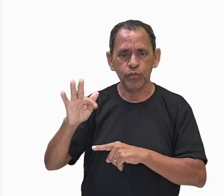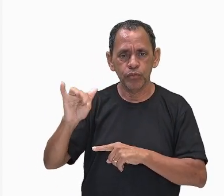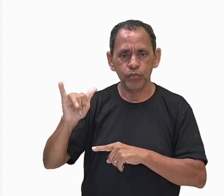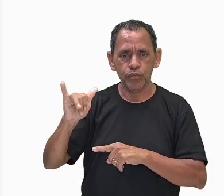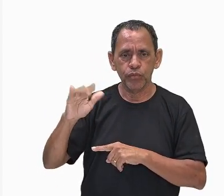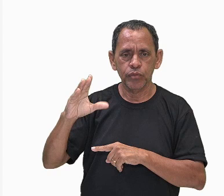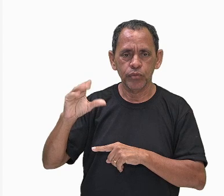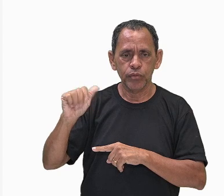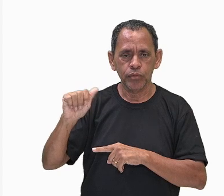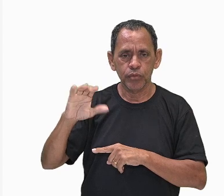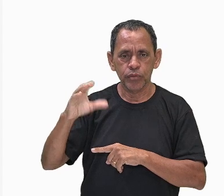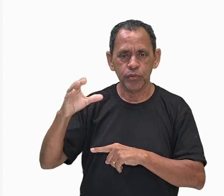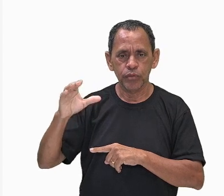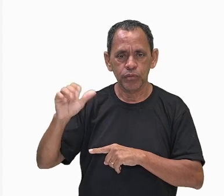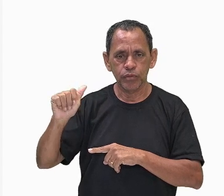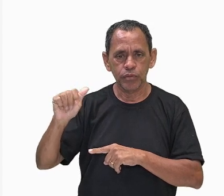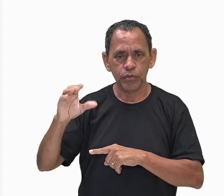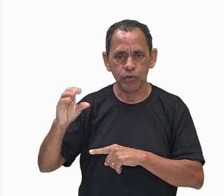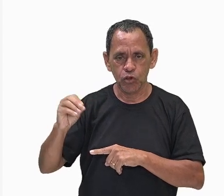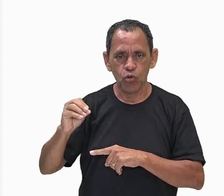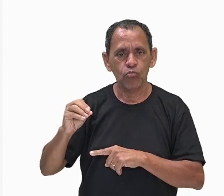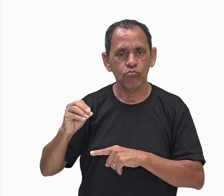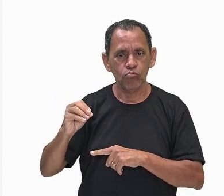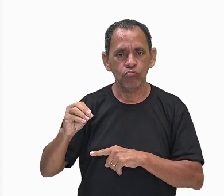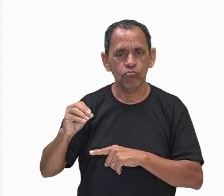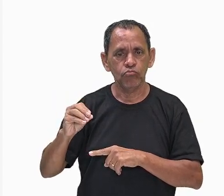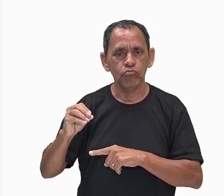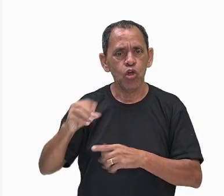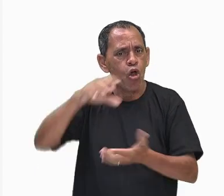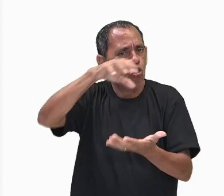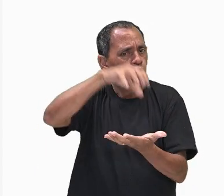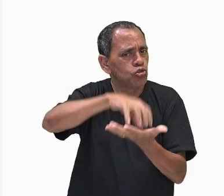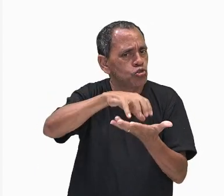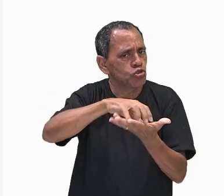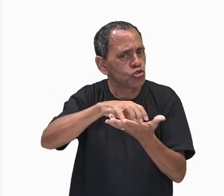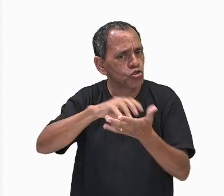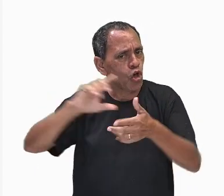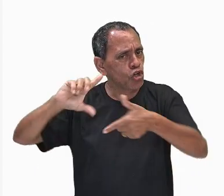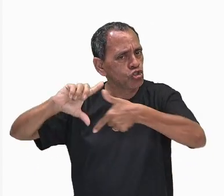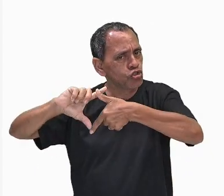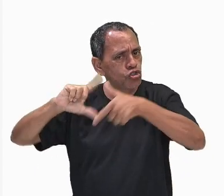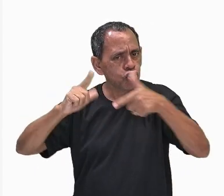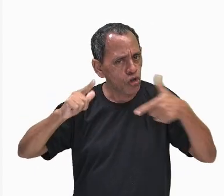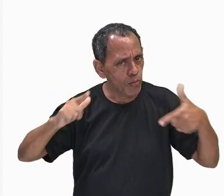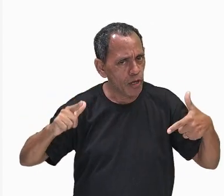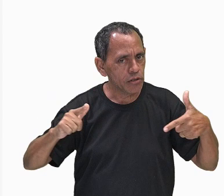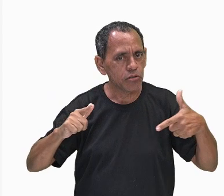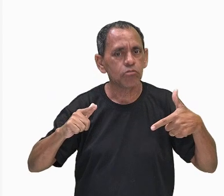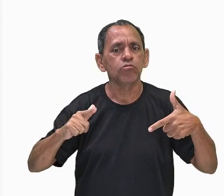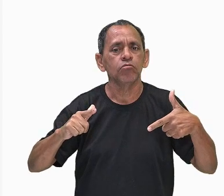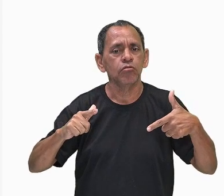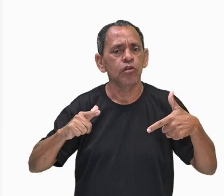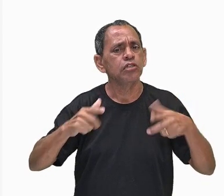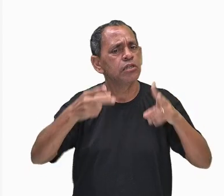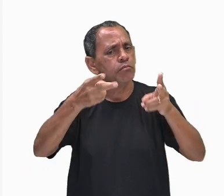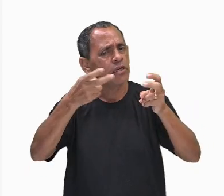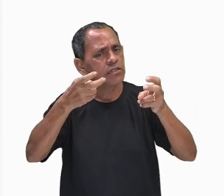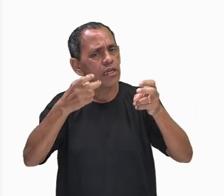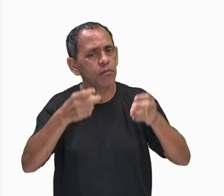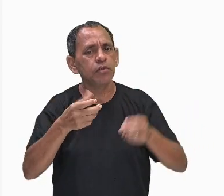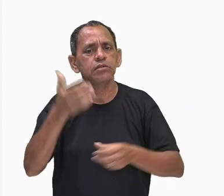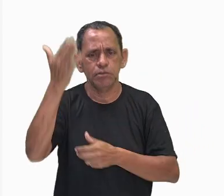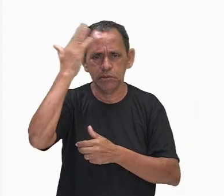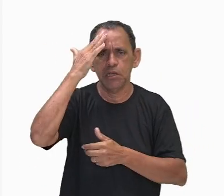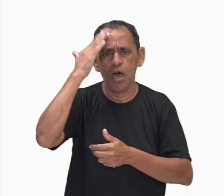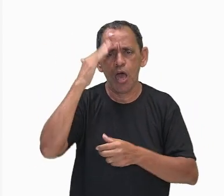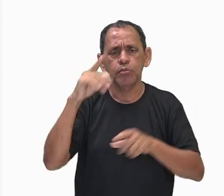planificação desse, né, sólido geométrico, a gente sabe que a planificação ela é uma projeção, né,